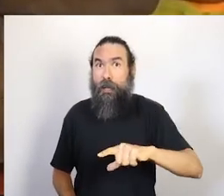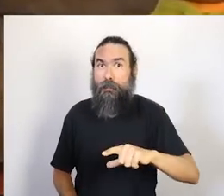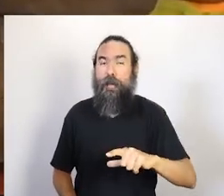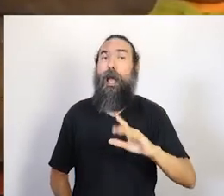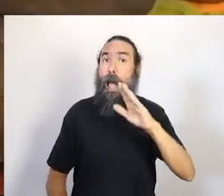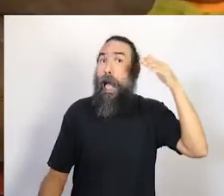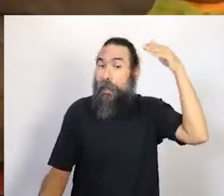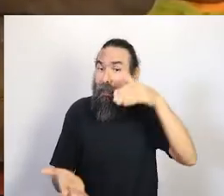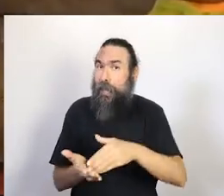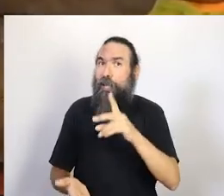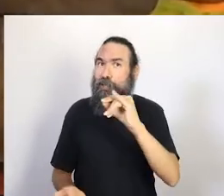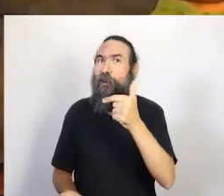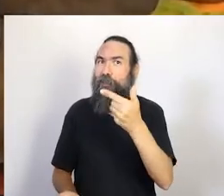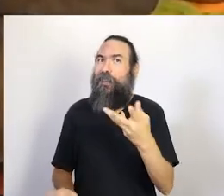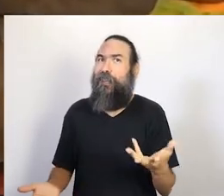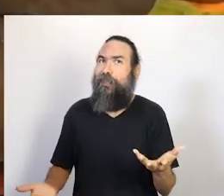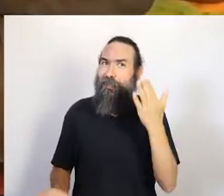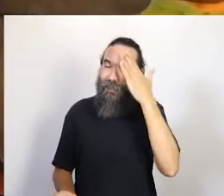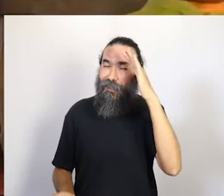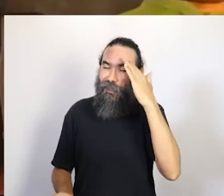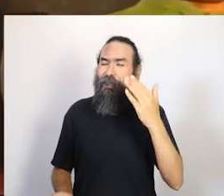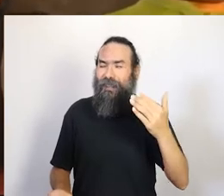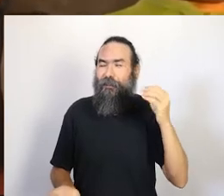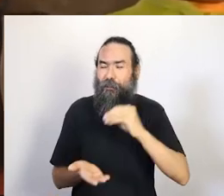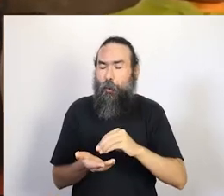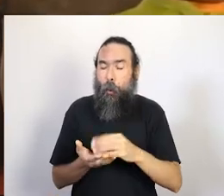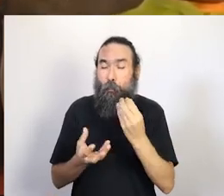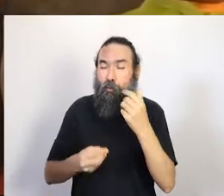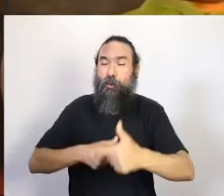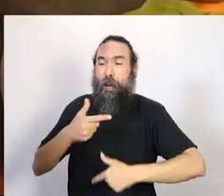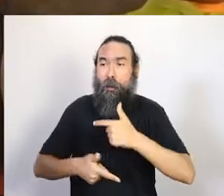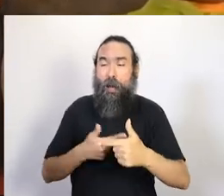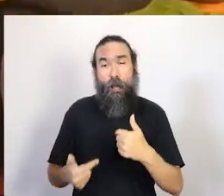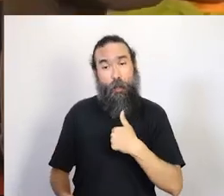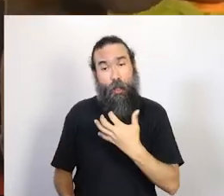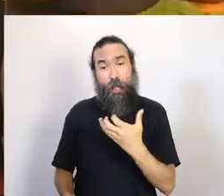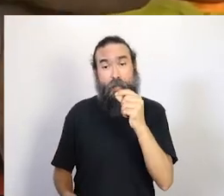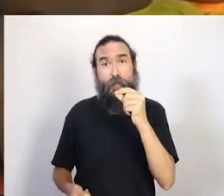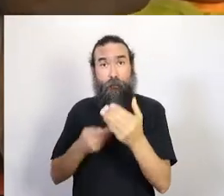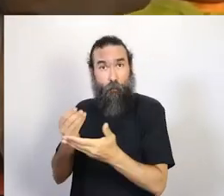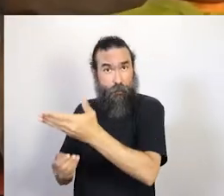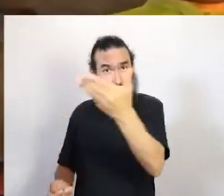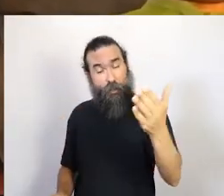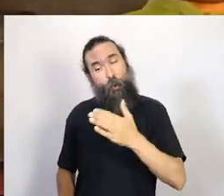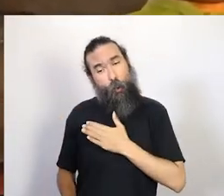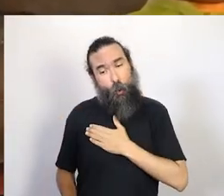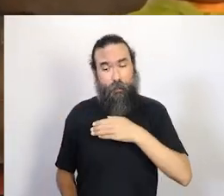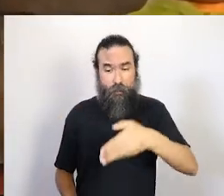só amanhã, até o dia 23. Até o 23, vou, né? Trabalhar pra caramba. E espero que vocês gostem aqui de poder passear um pouco e entender,